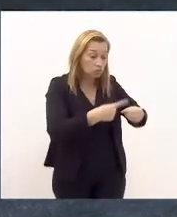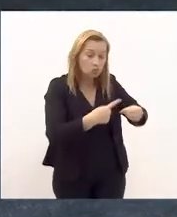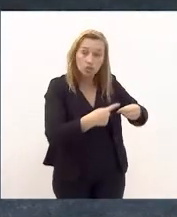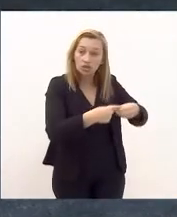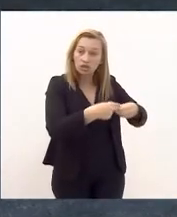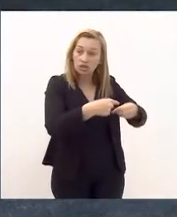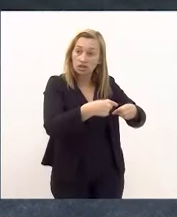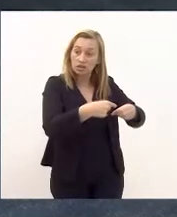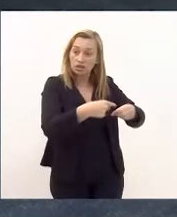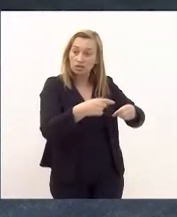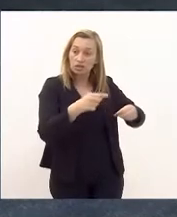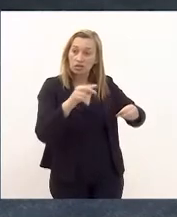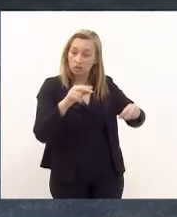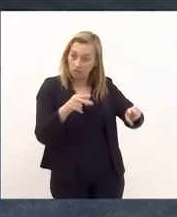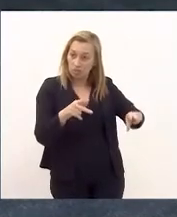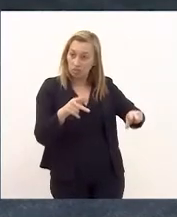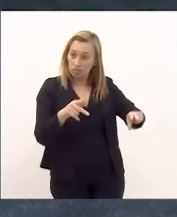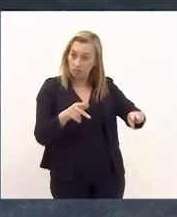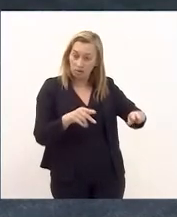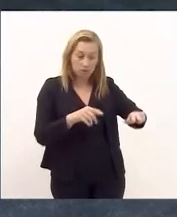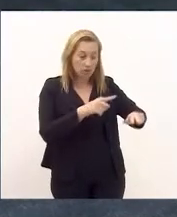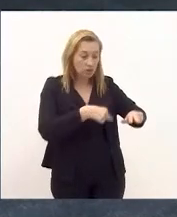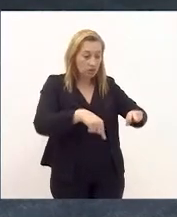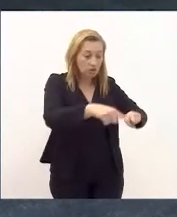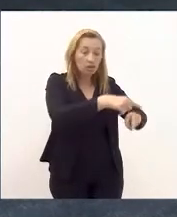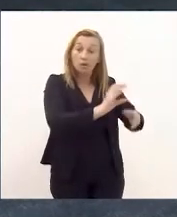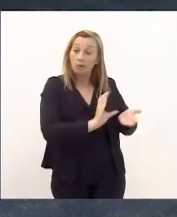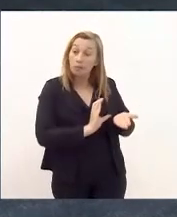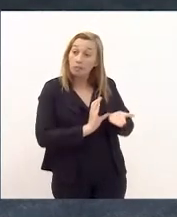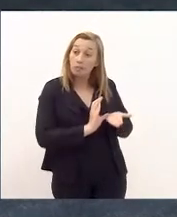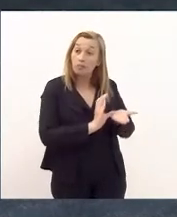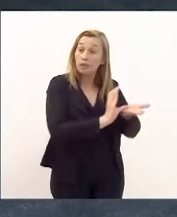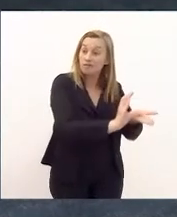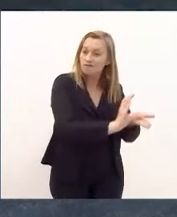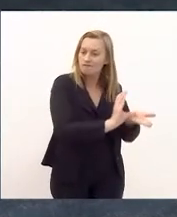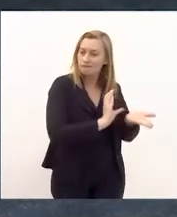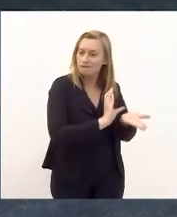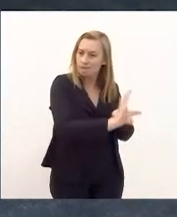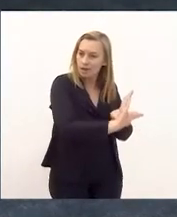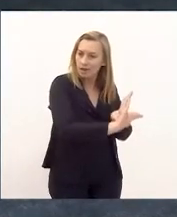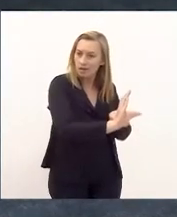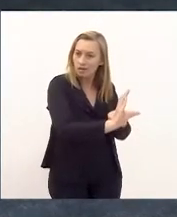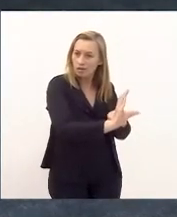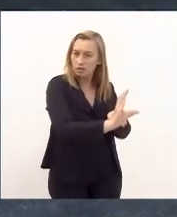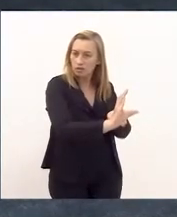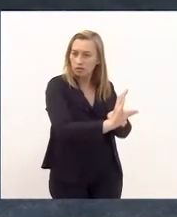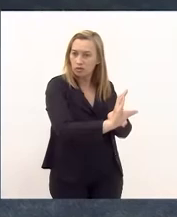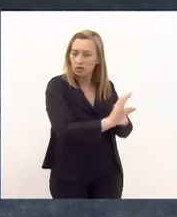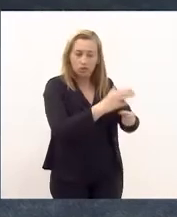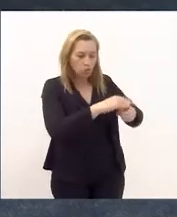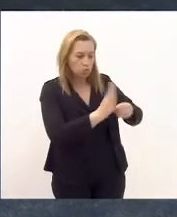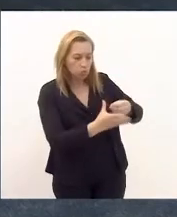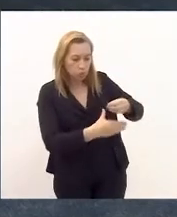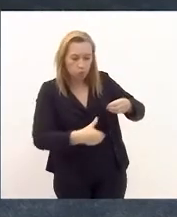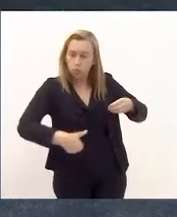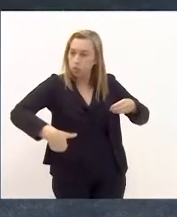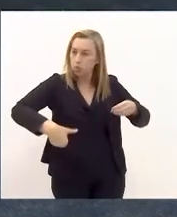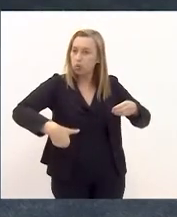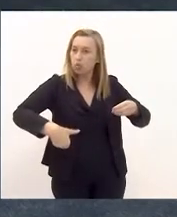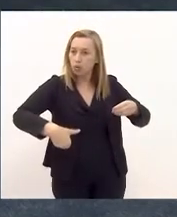a União deveria repassar um valor para a questão do esgoto, para a